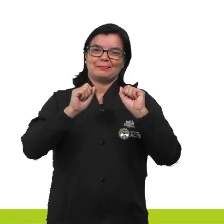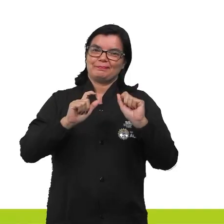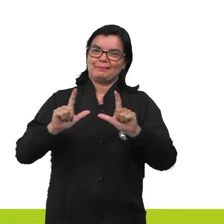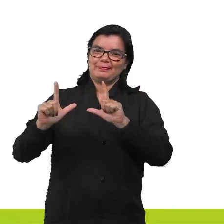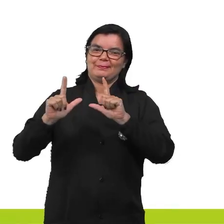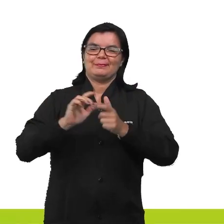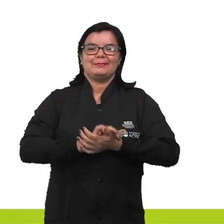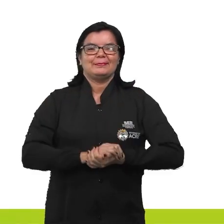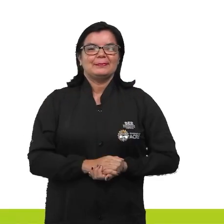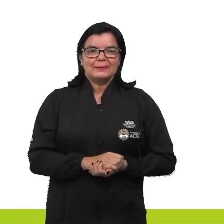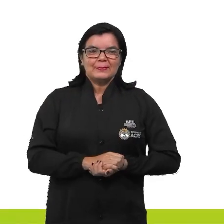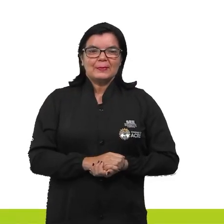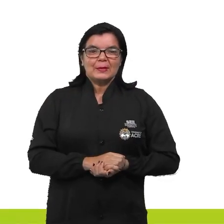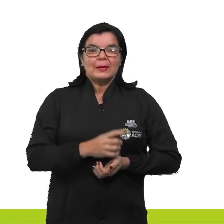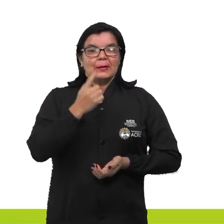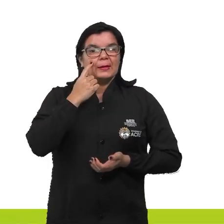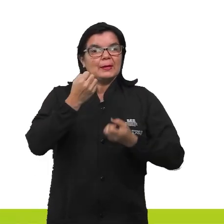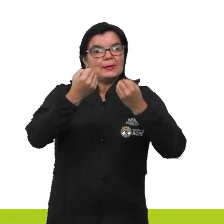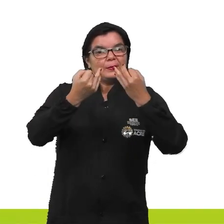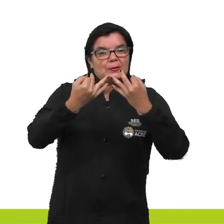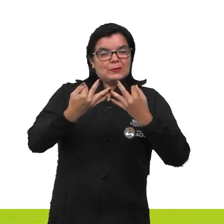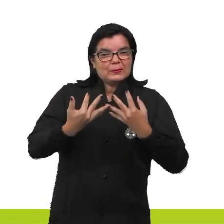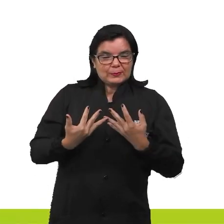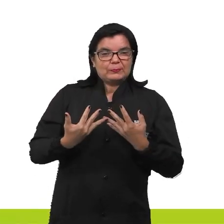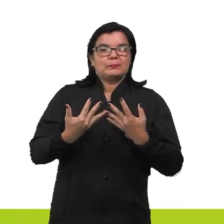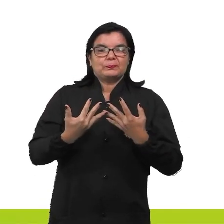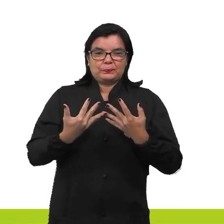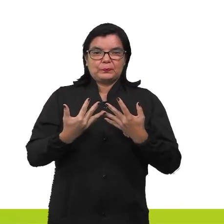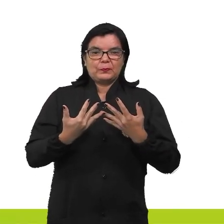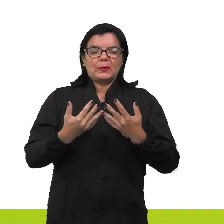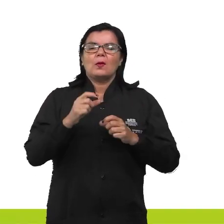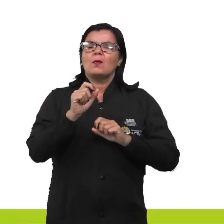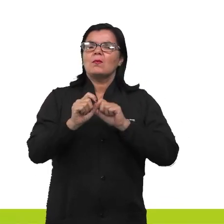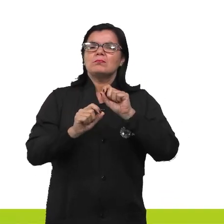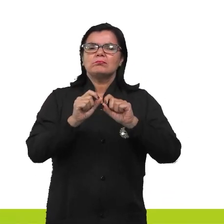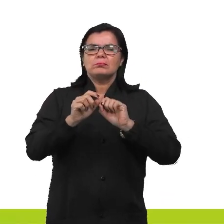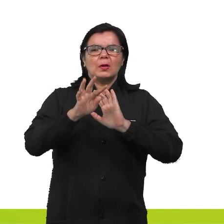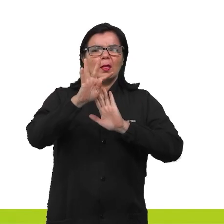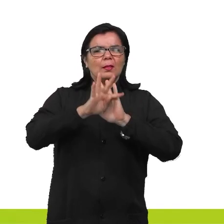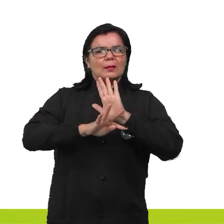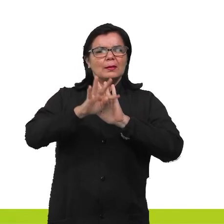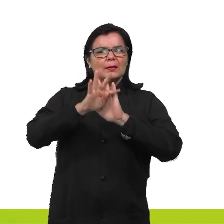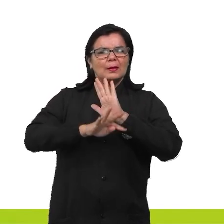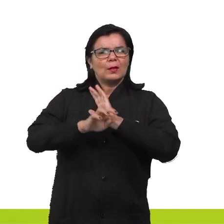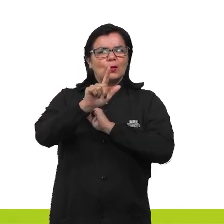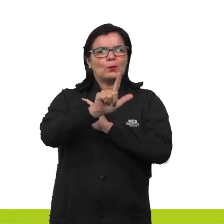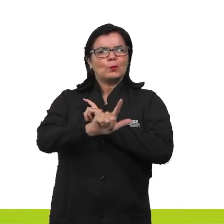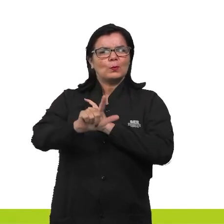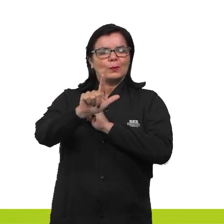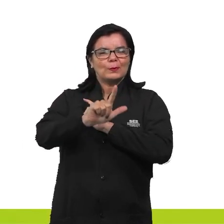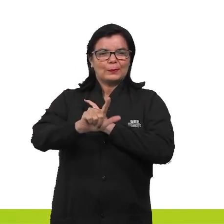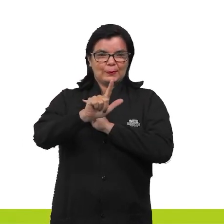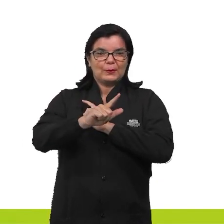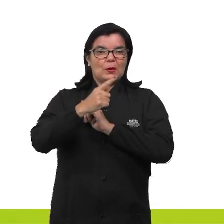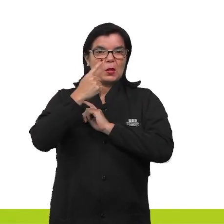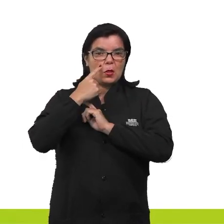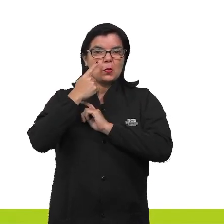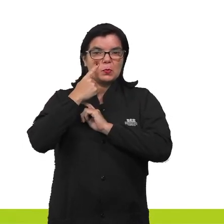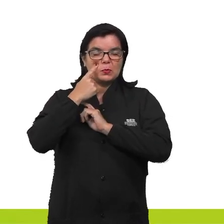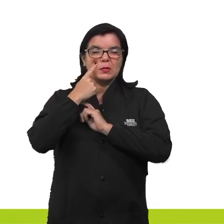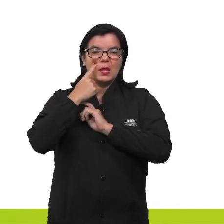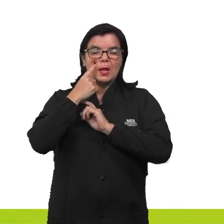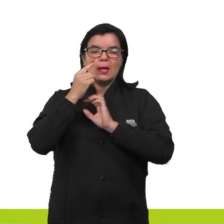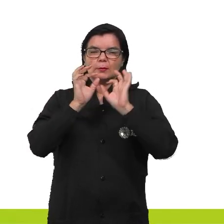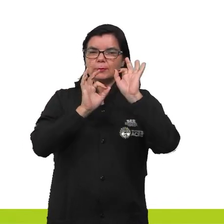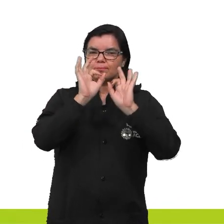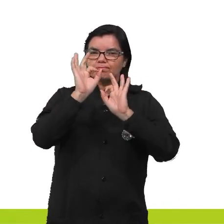tela. Eu vou começar falando sobre o que é o texto literário. Então eu trouxe esse esquema que aparece